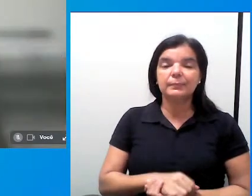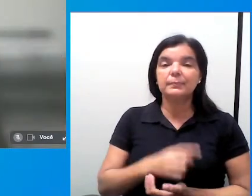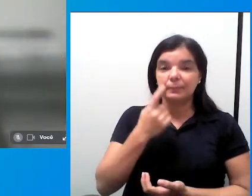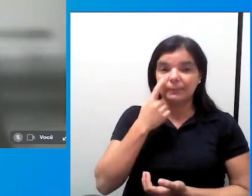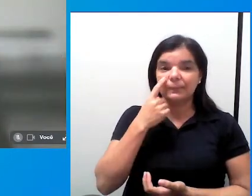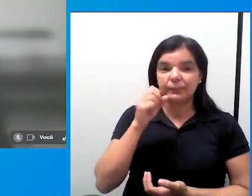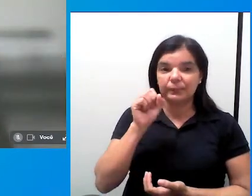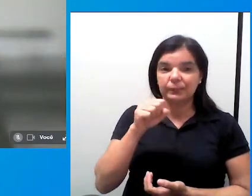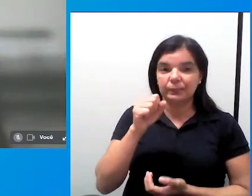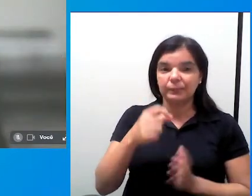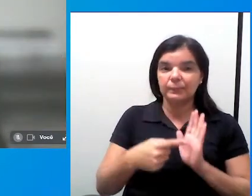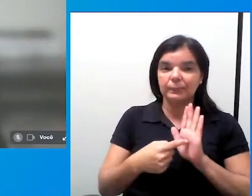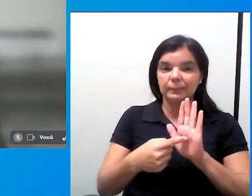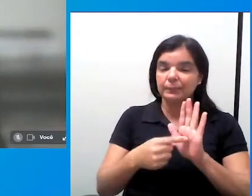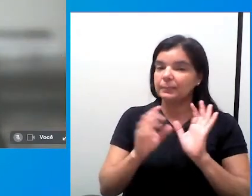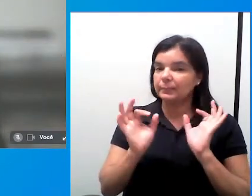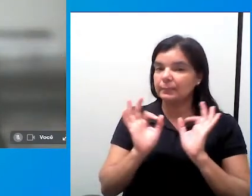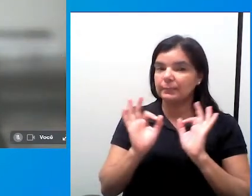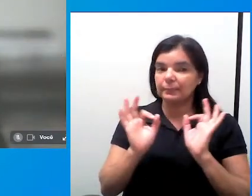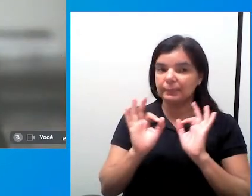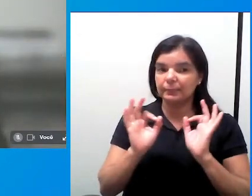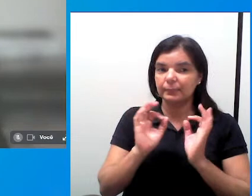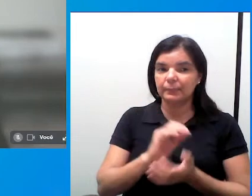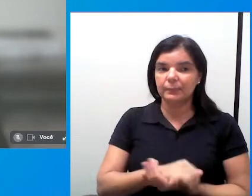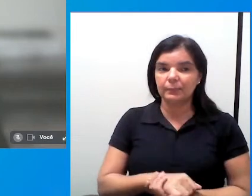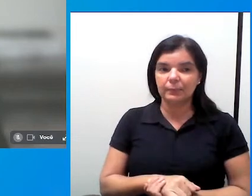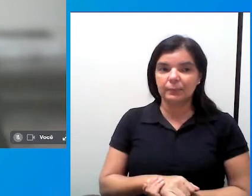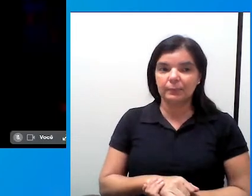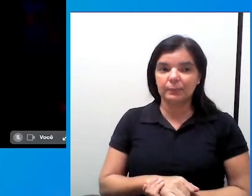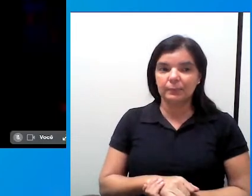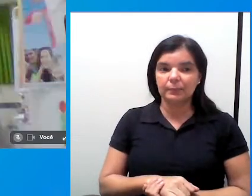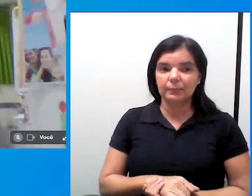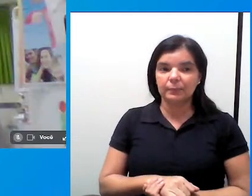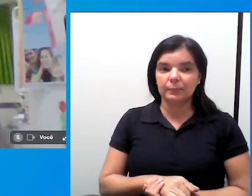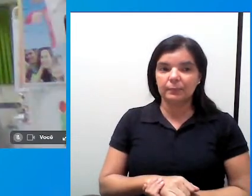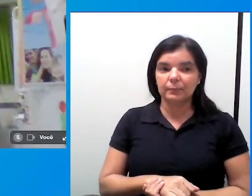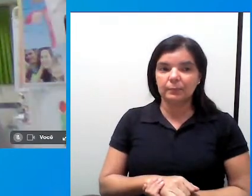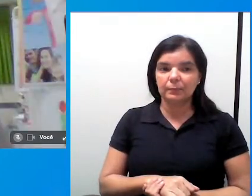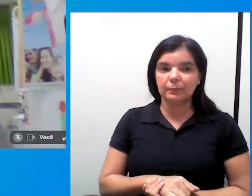não a apresentação, professor. A apresentação?